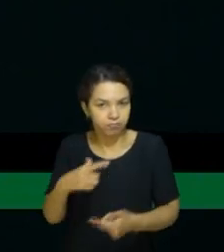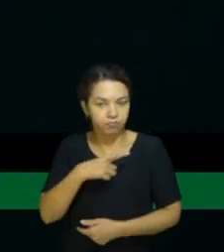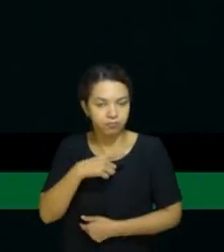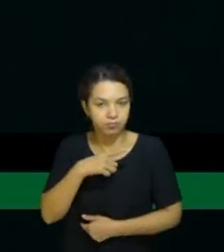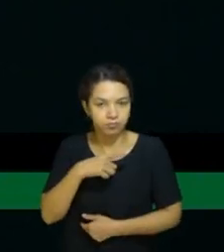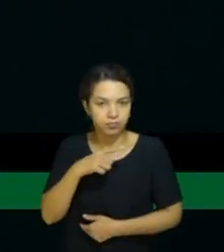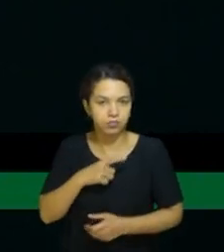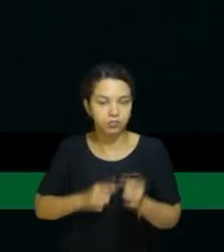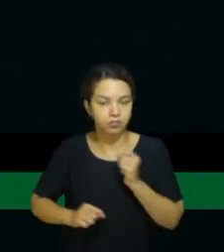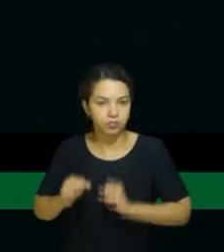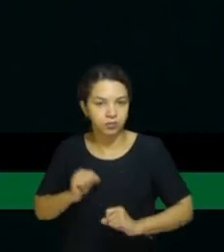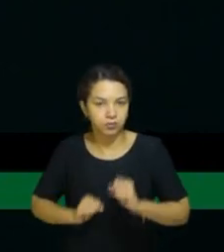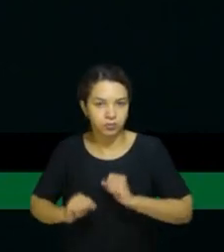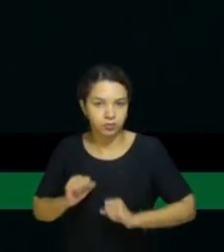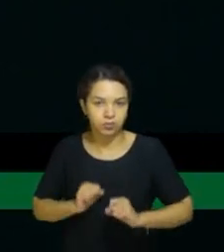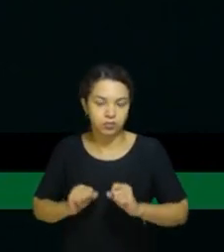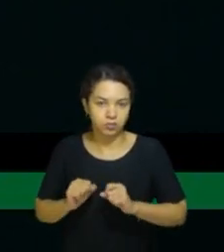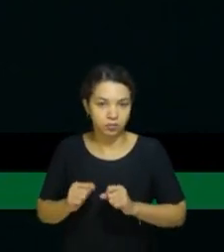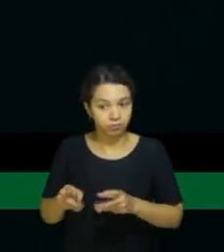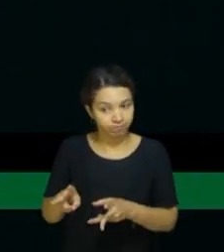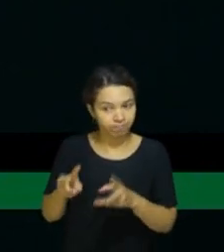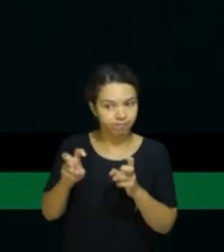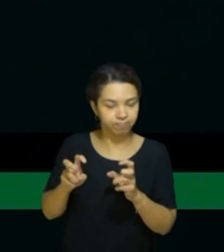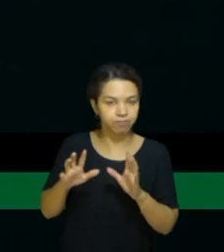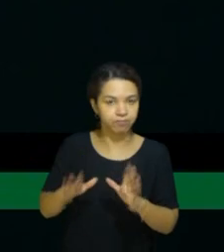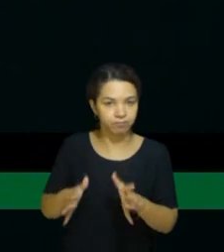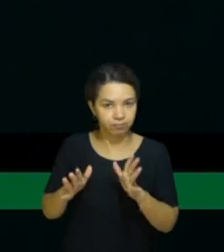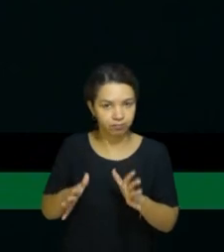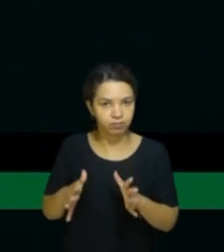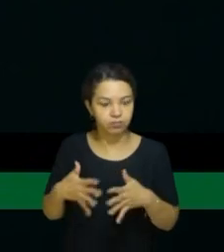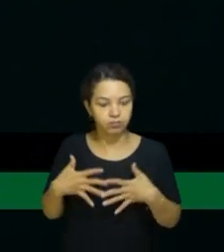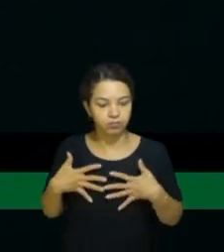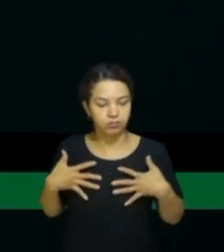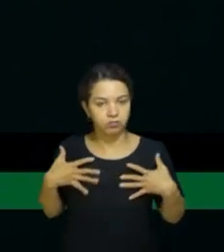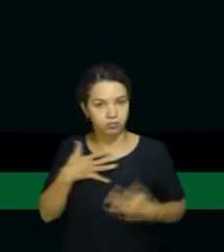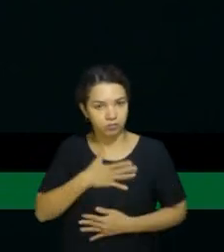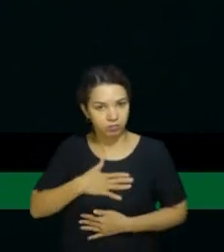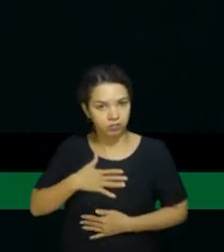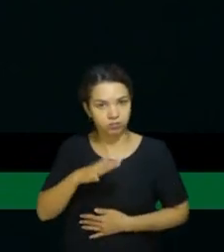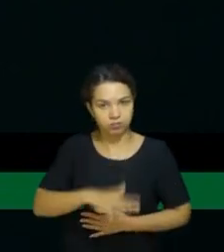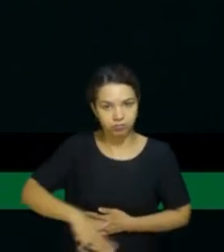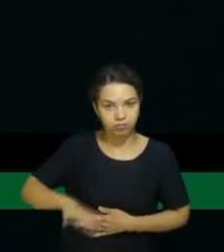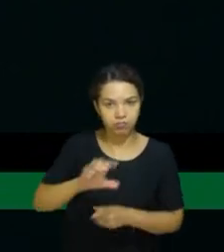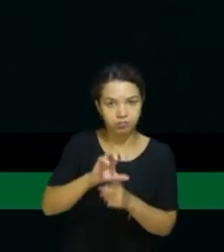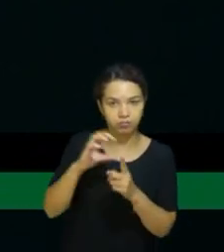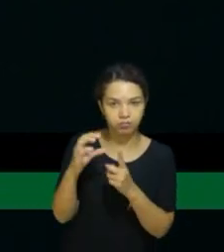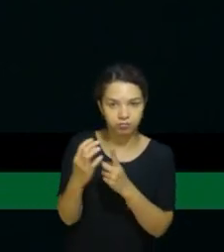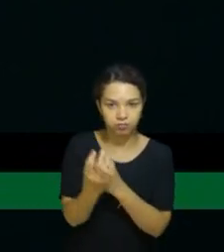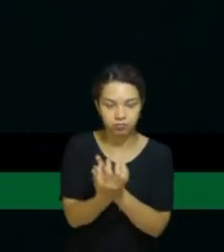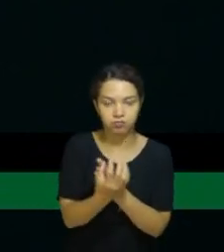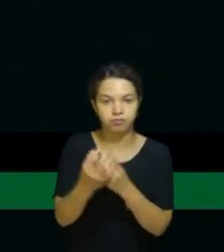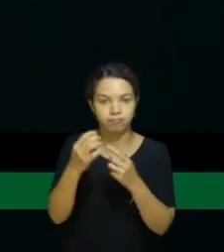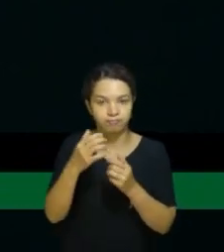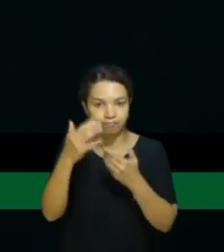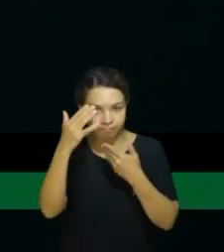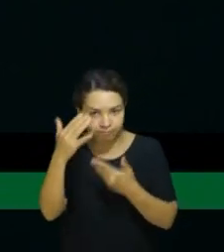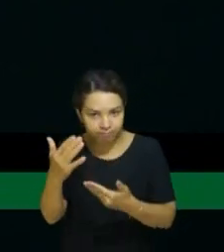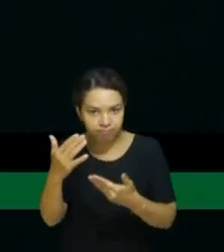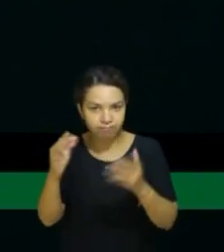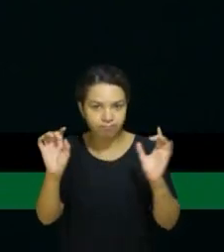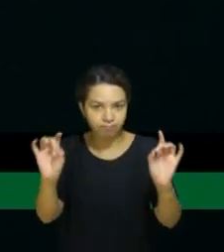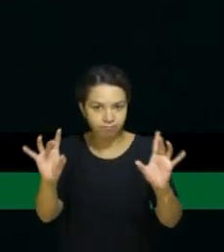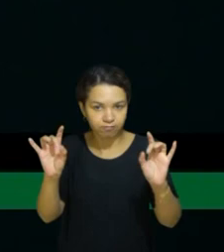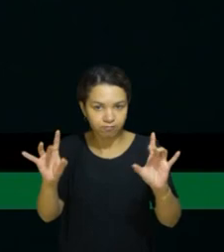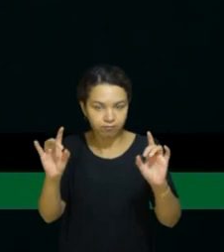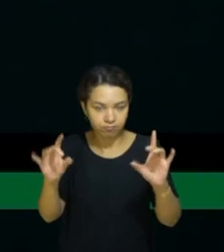uma iniciativa que como o senhor pode perceber foi prestigiada por toda a comunidade então muito obrigado pela oportunidade